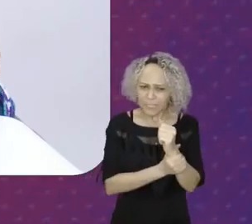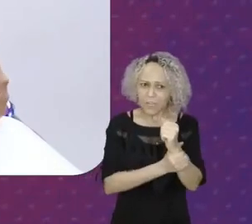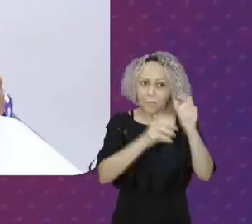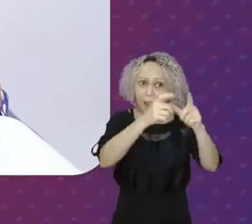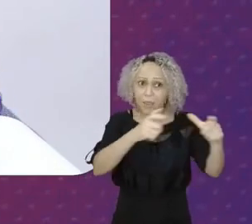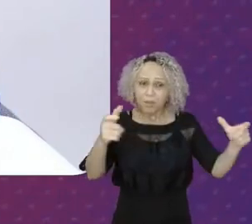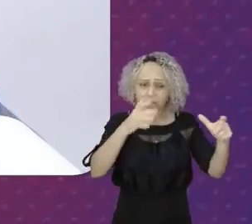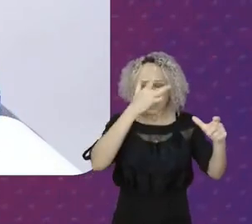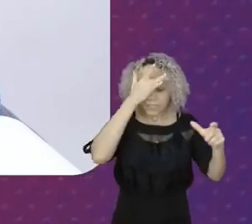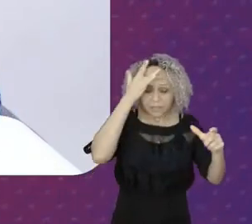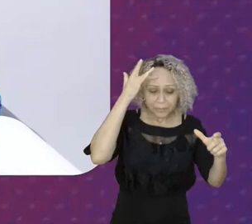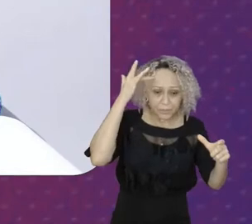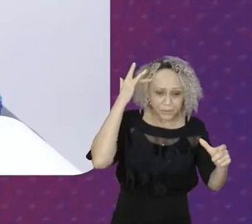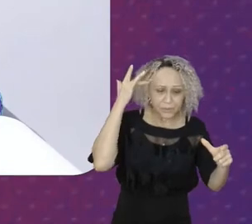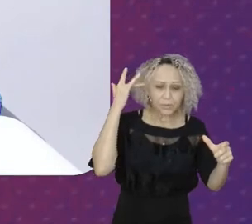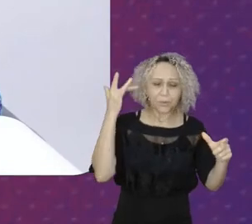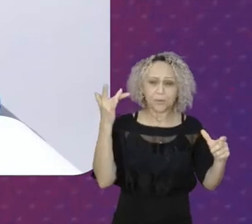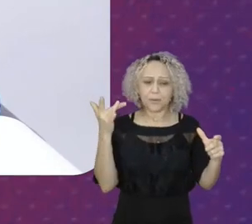todos aqueles que